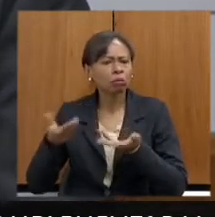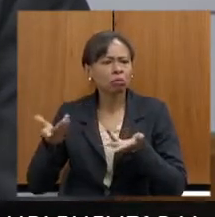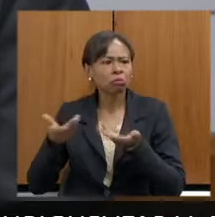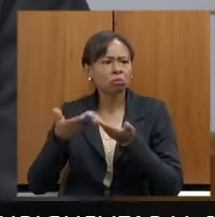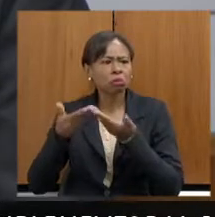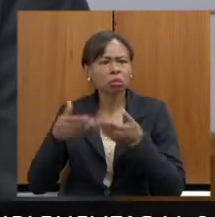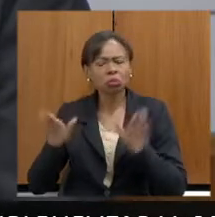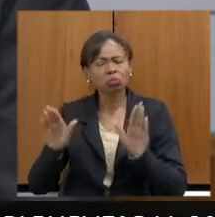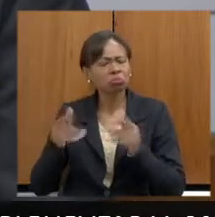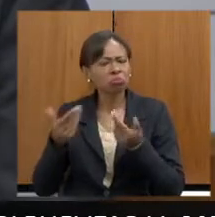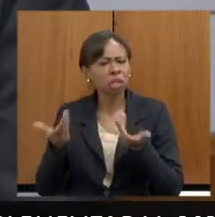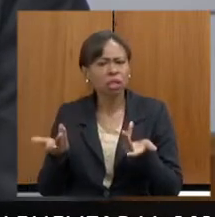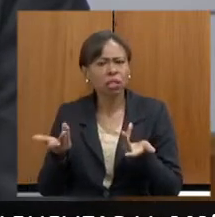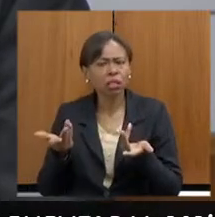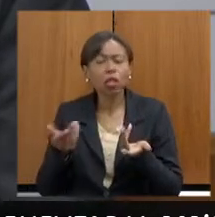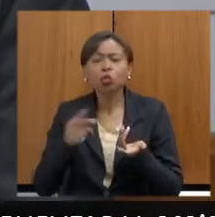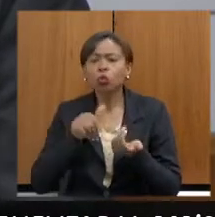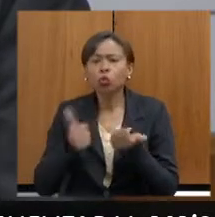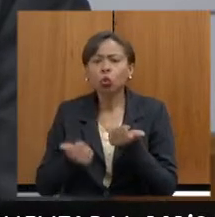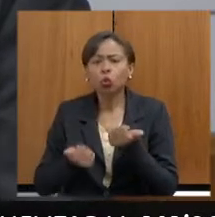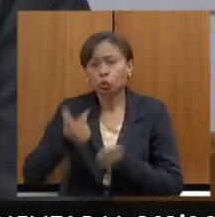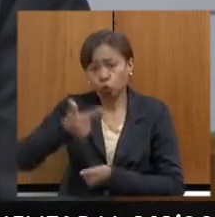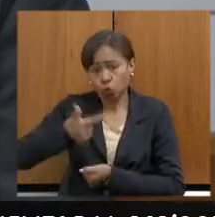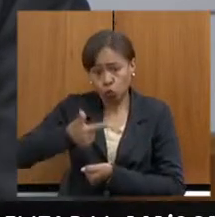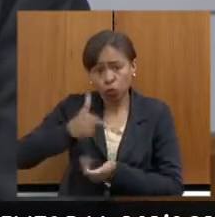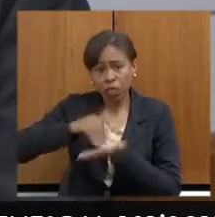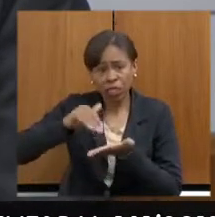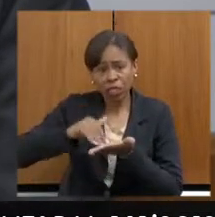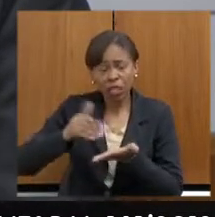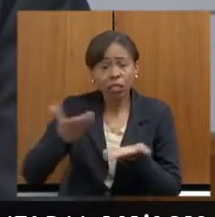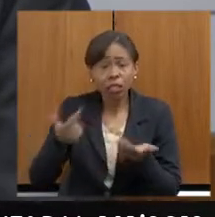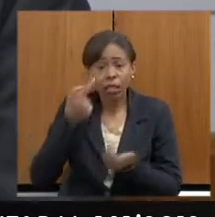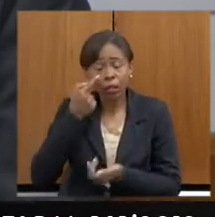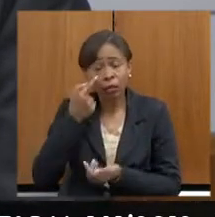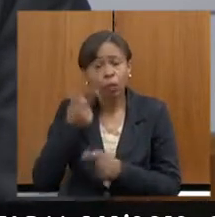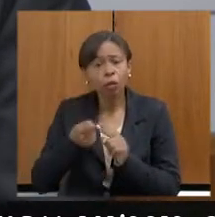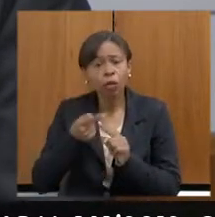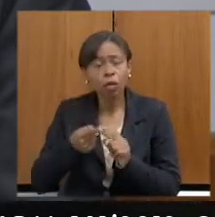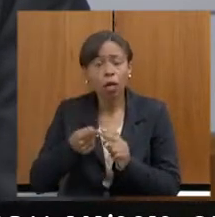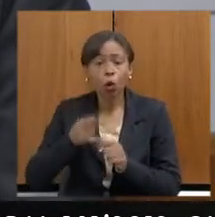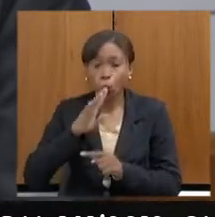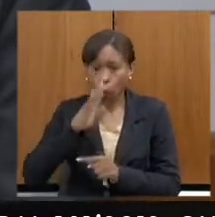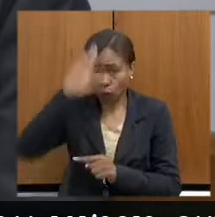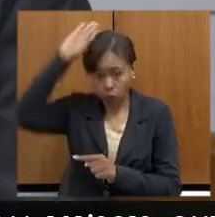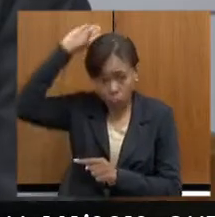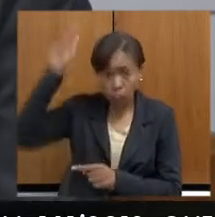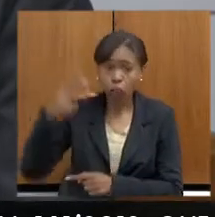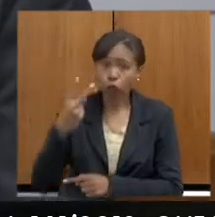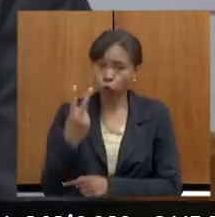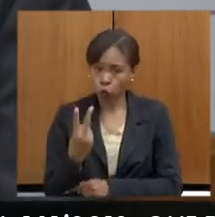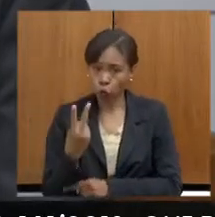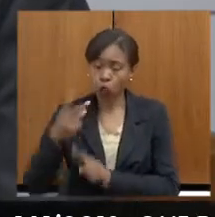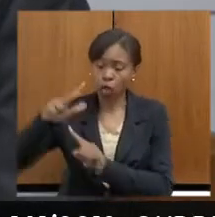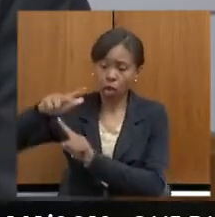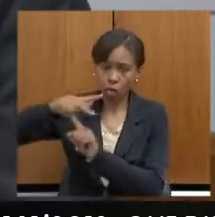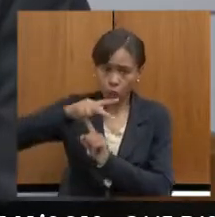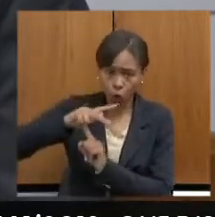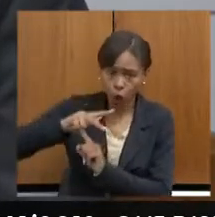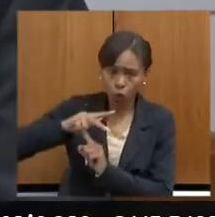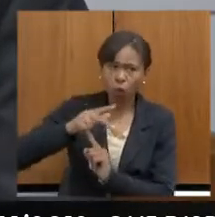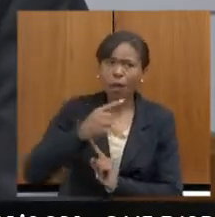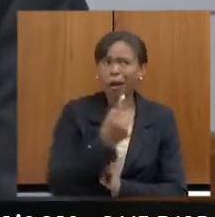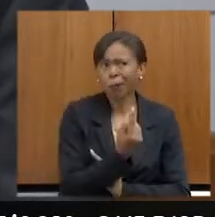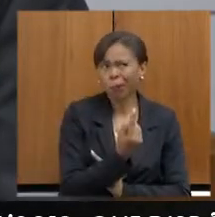de juntos então acho que entender um pouquinho até porque nessa época o corpo de bombeiro tava com dois helicópteros sendo que um tava estragado então acabou que deixou um à